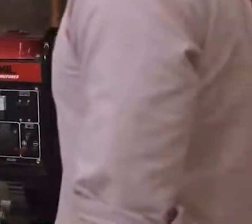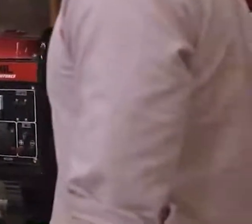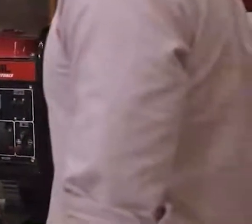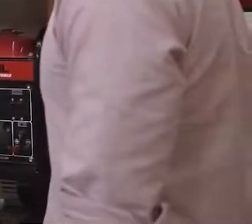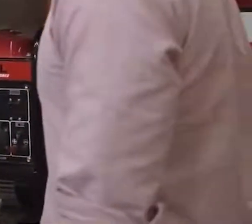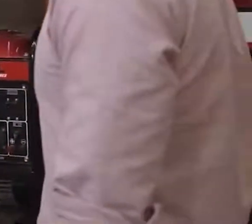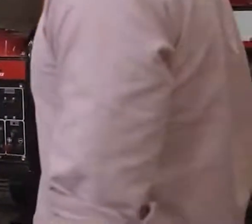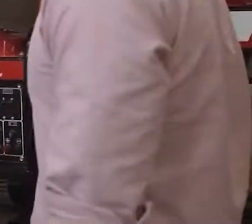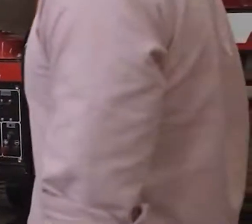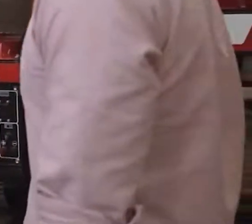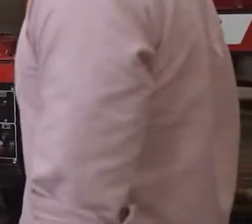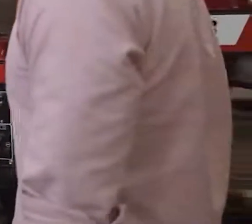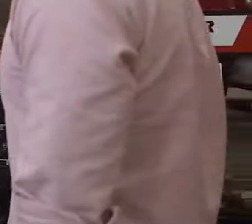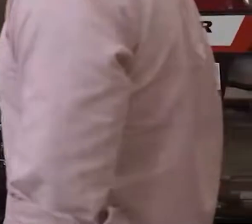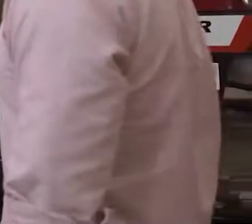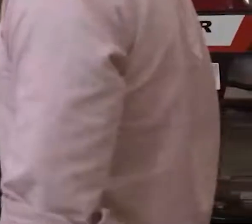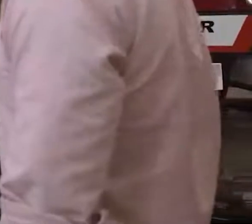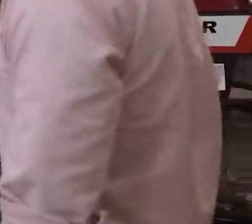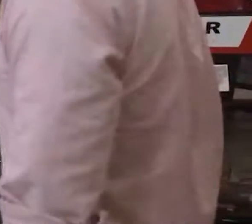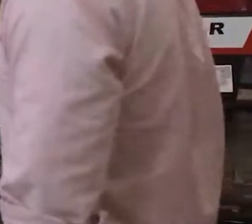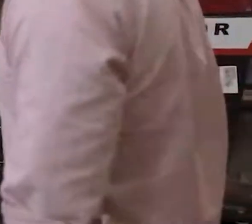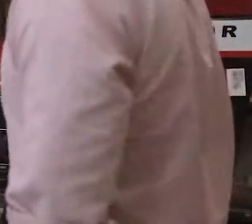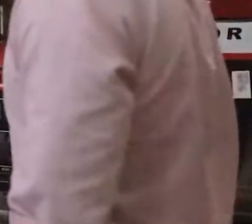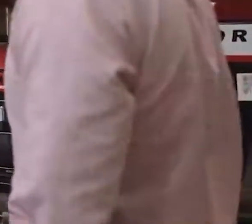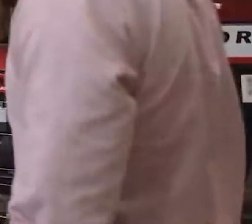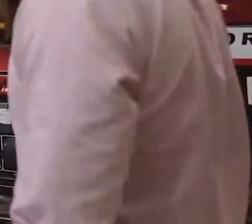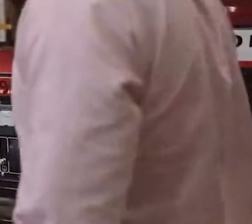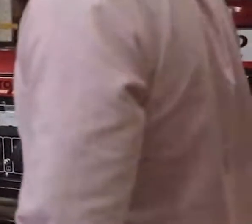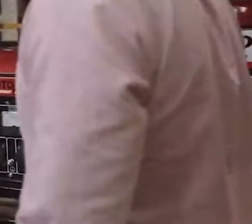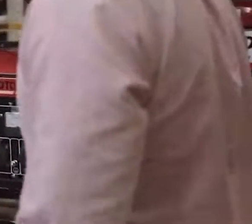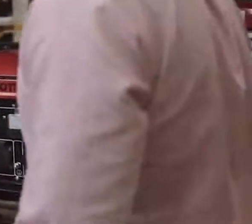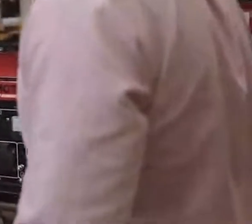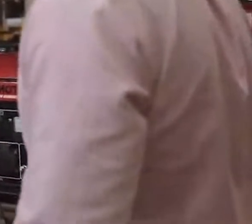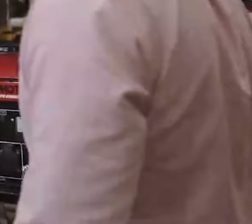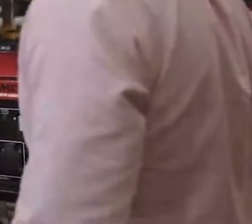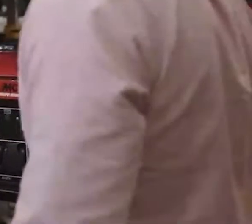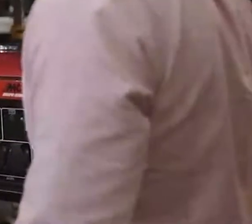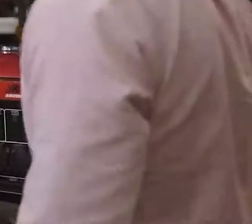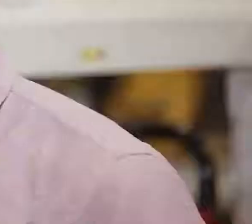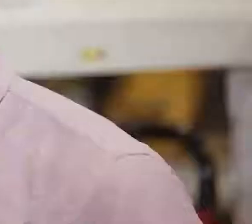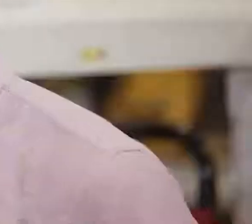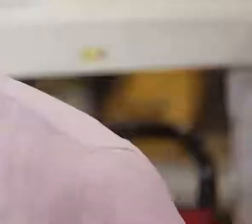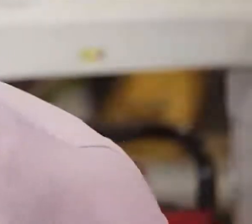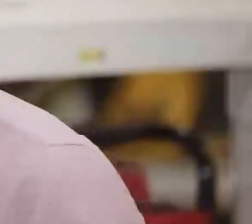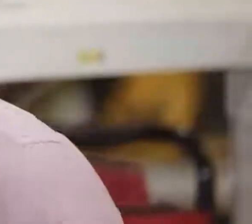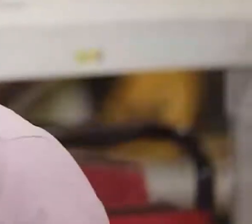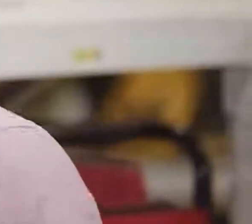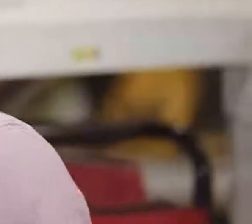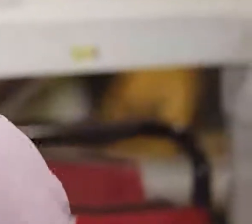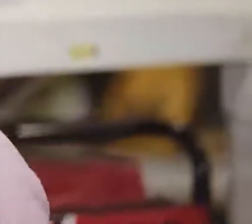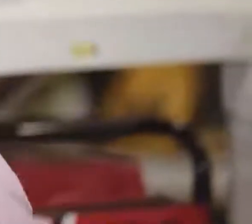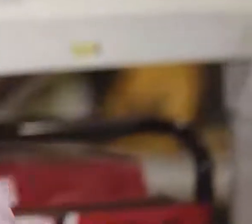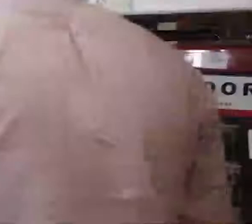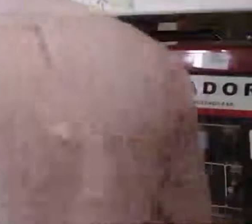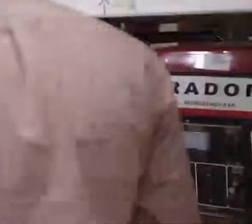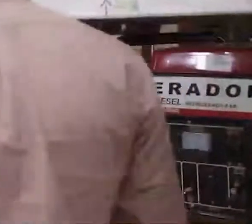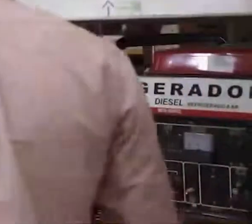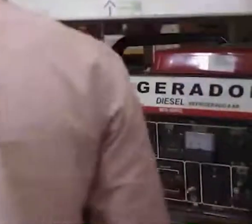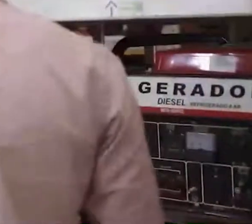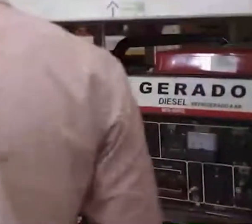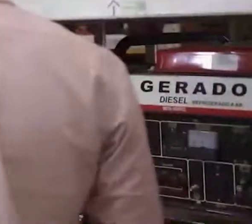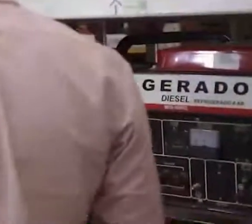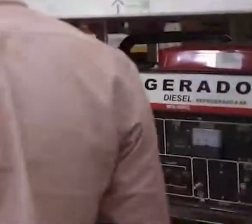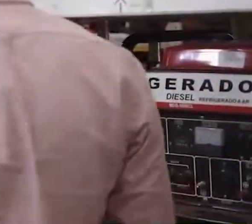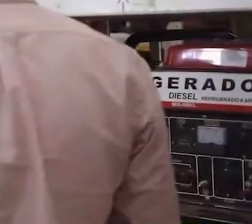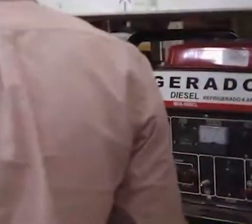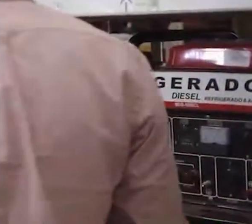ou de queimarem. Por isso, sempre que tiver a dúvida de qual equipamento ligar, pergunte para um colaborador ou para mim mesmo. Obrigado, viu? Ajudou bastante. Imagina, sempre